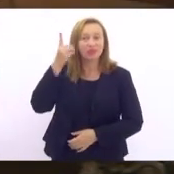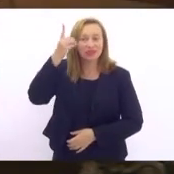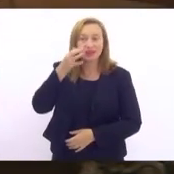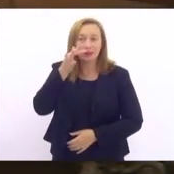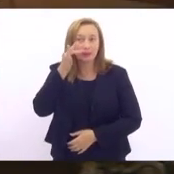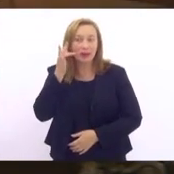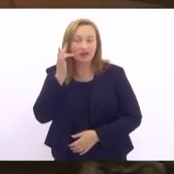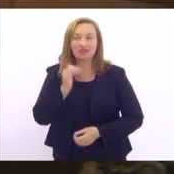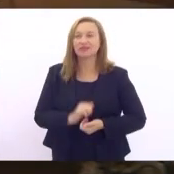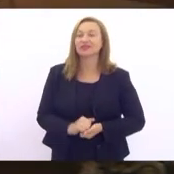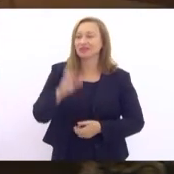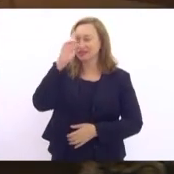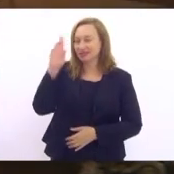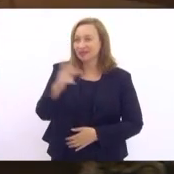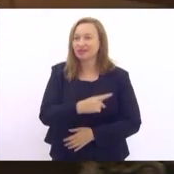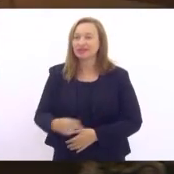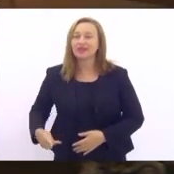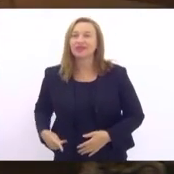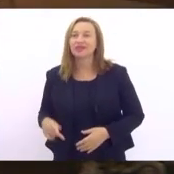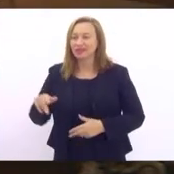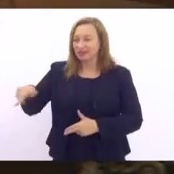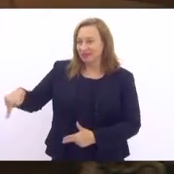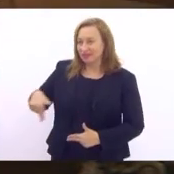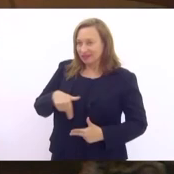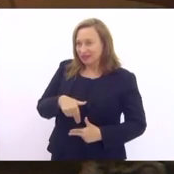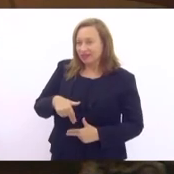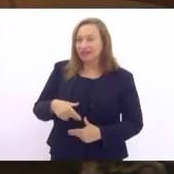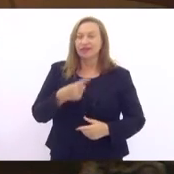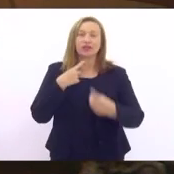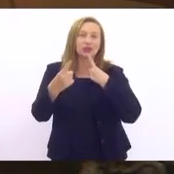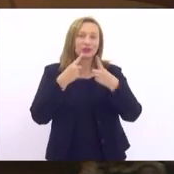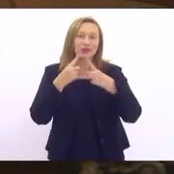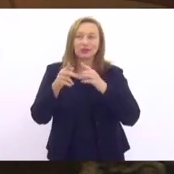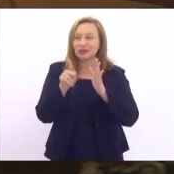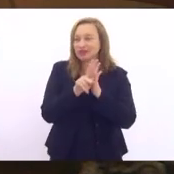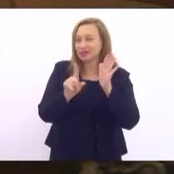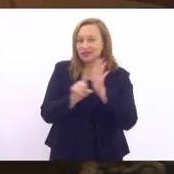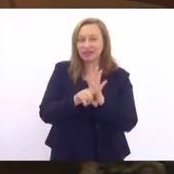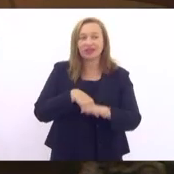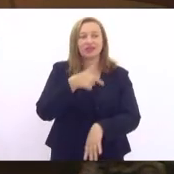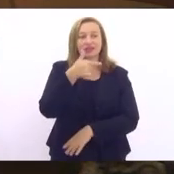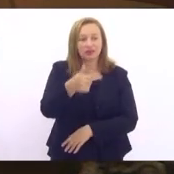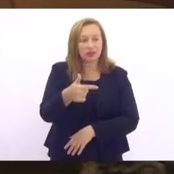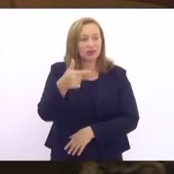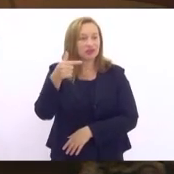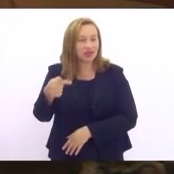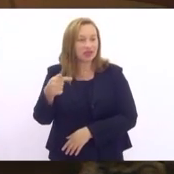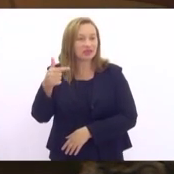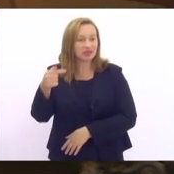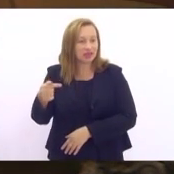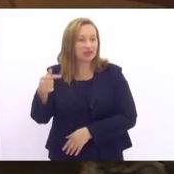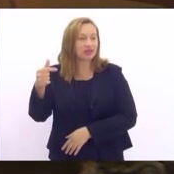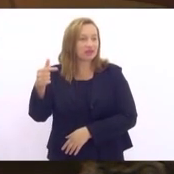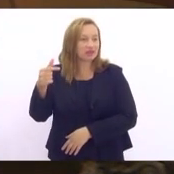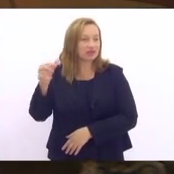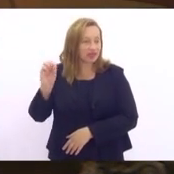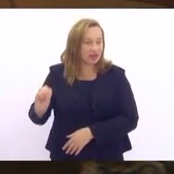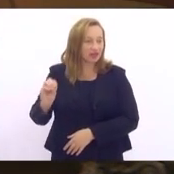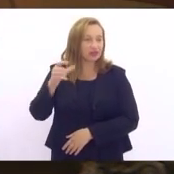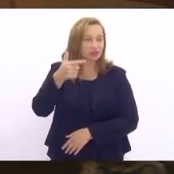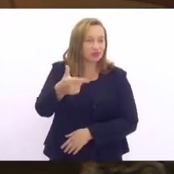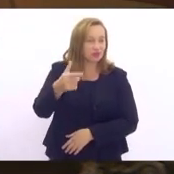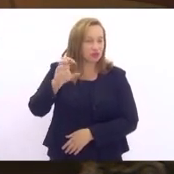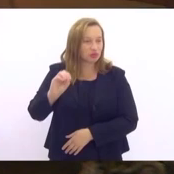venho ao plenário discutir o projeto de lei 2770-2023, de autoria do Poder Executivo, que